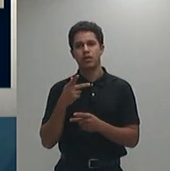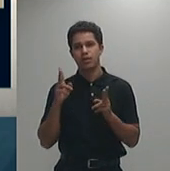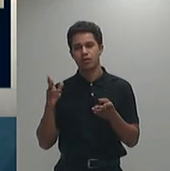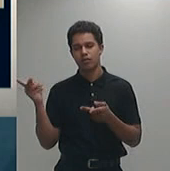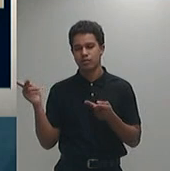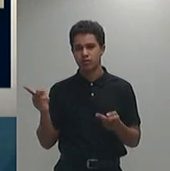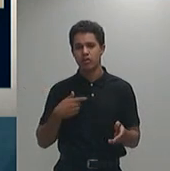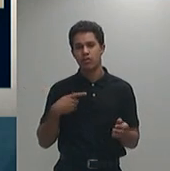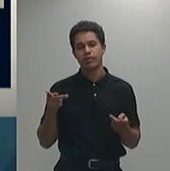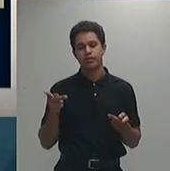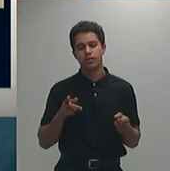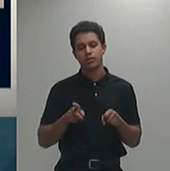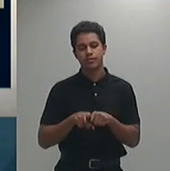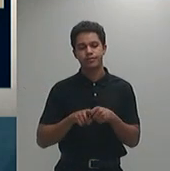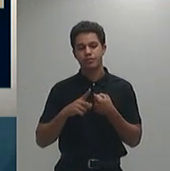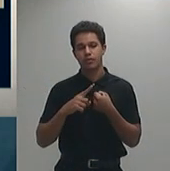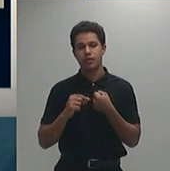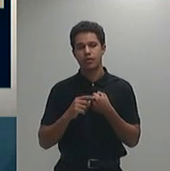123